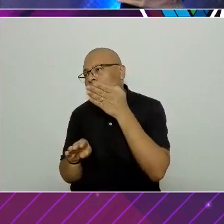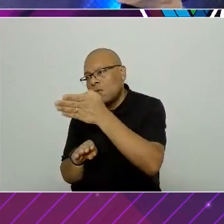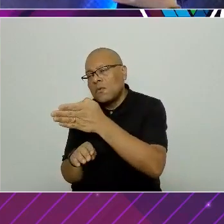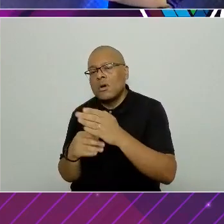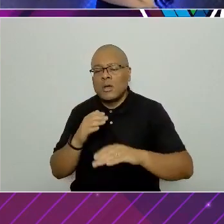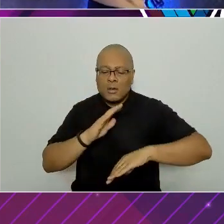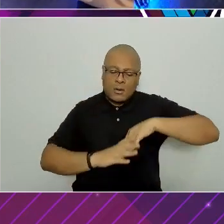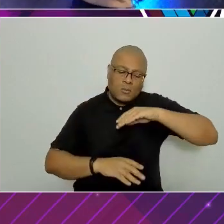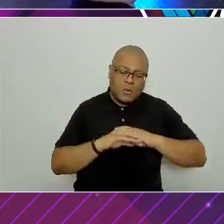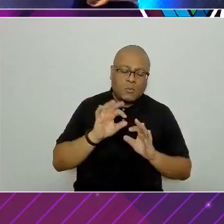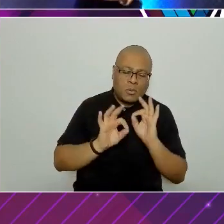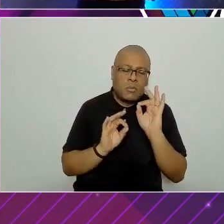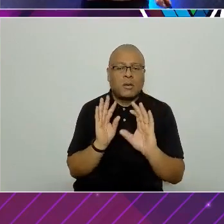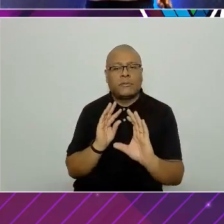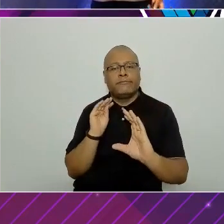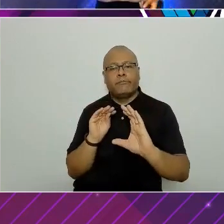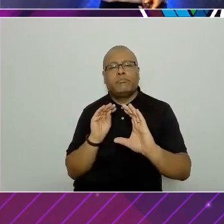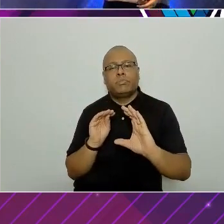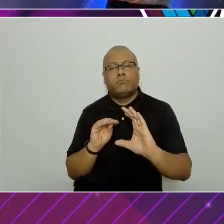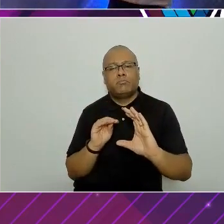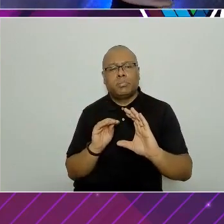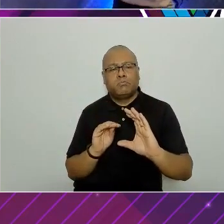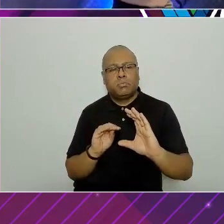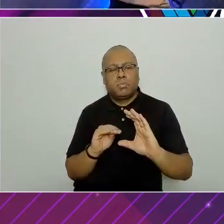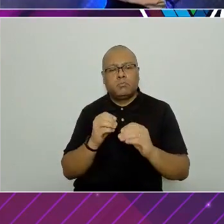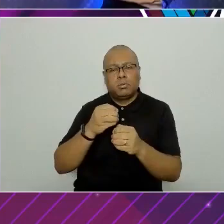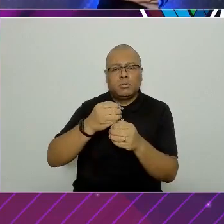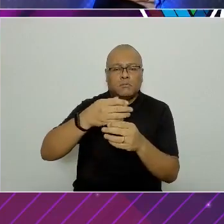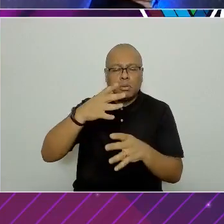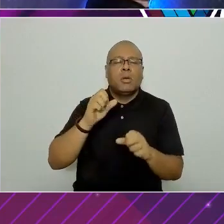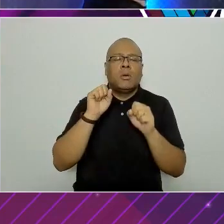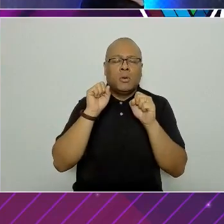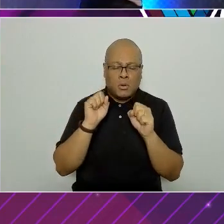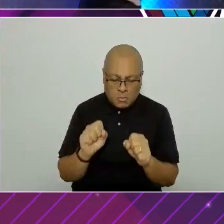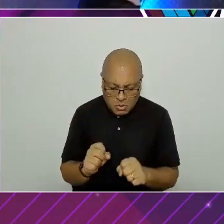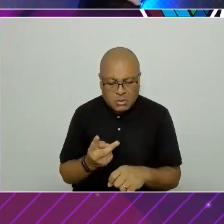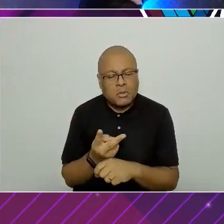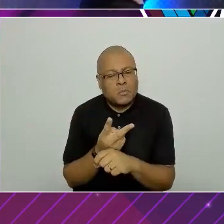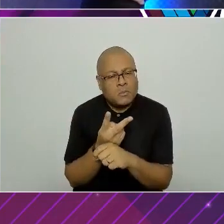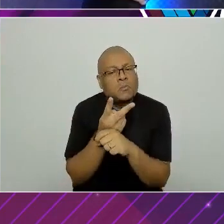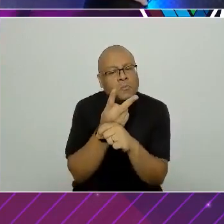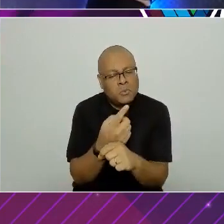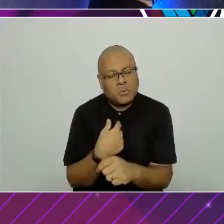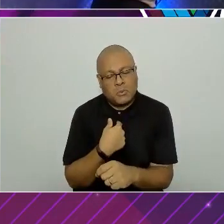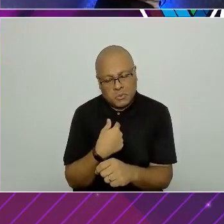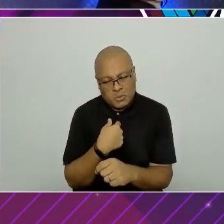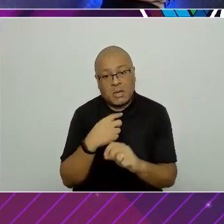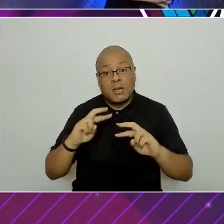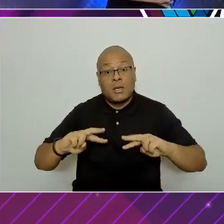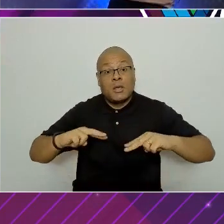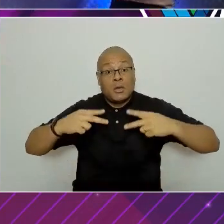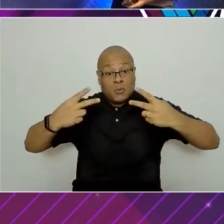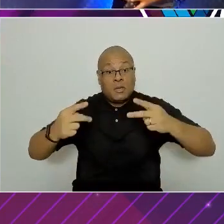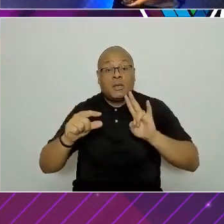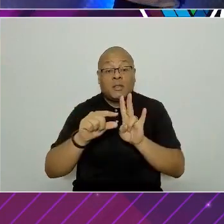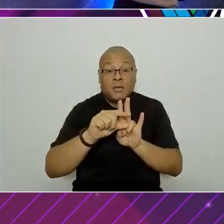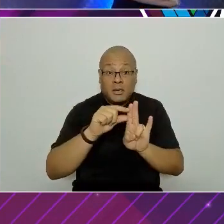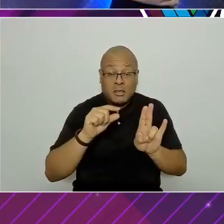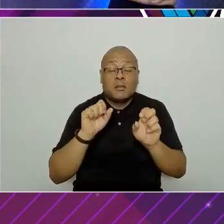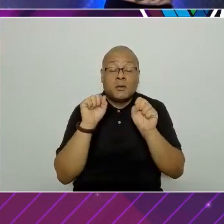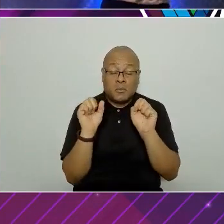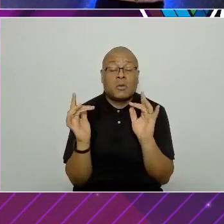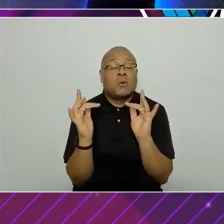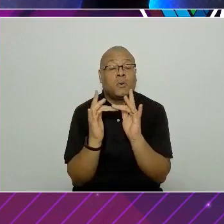fiquem à vontade para escanear ou digitar aí no Instagram que vocês vão achar, inclusive o link do meu LinkedIn para que a gente possa se